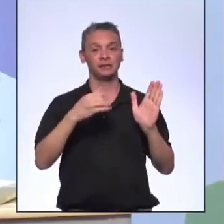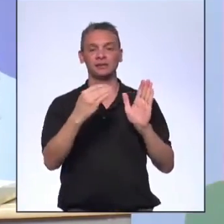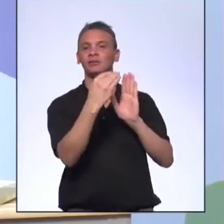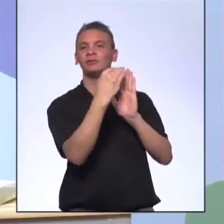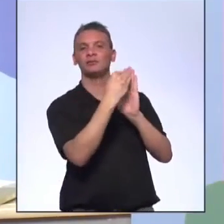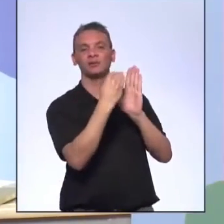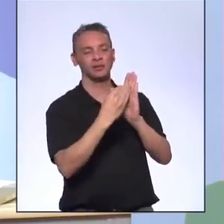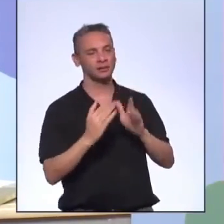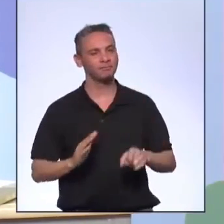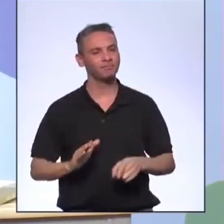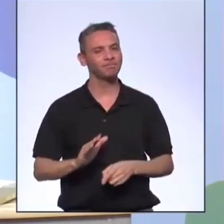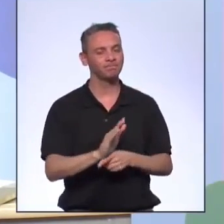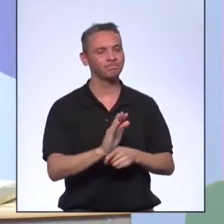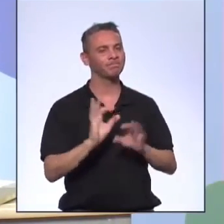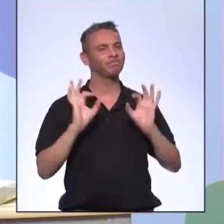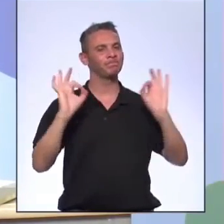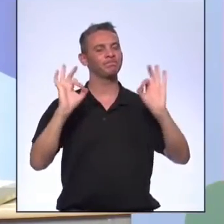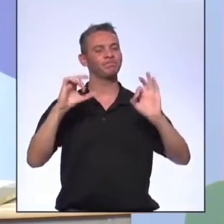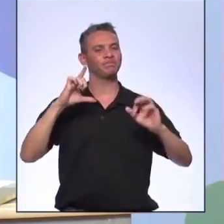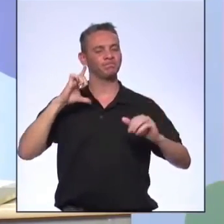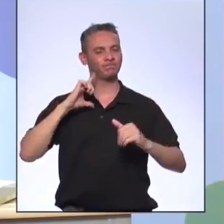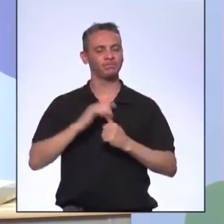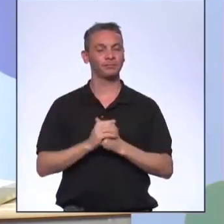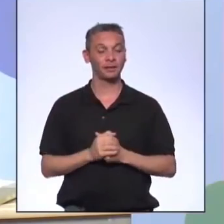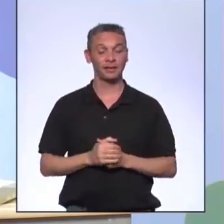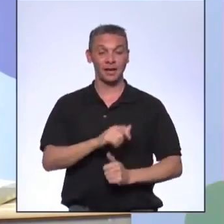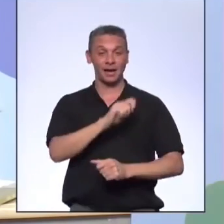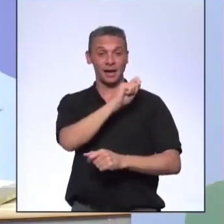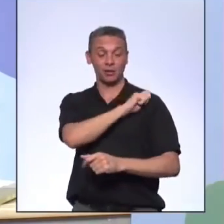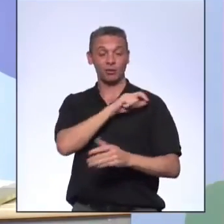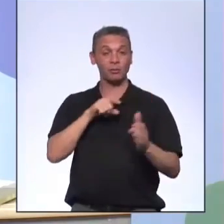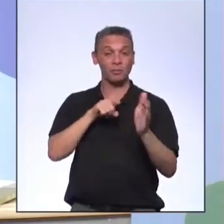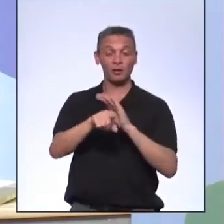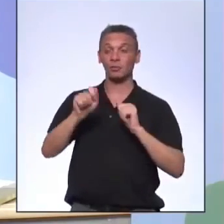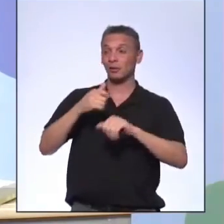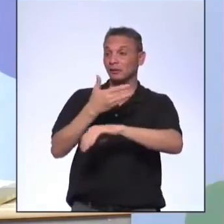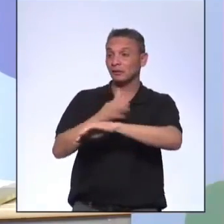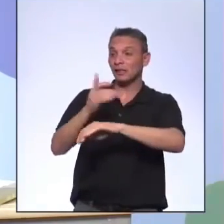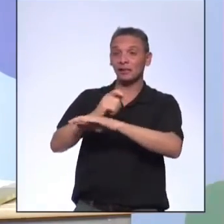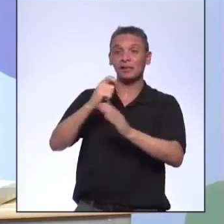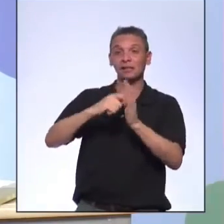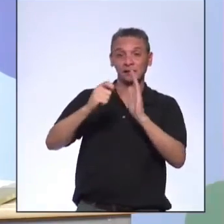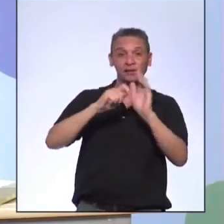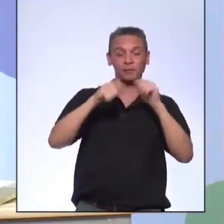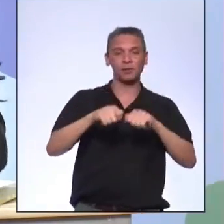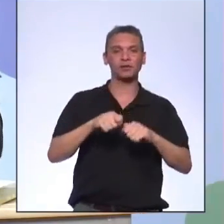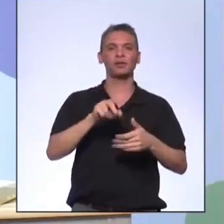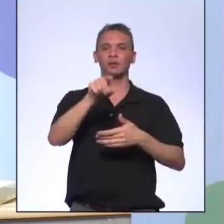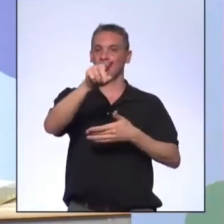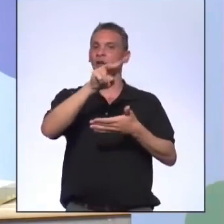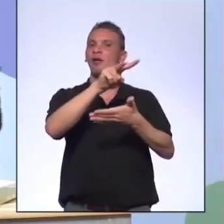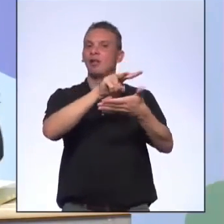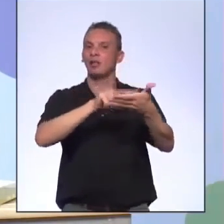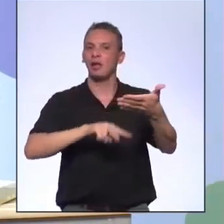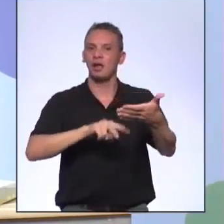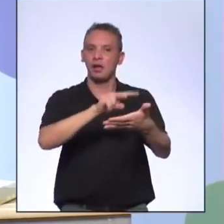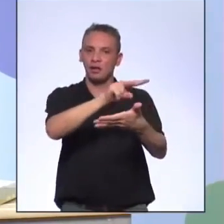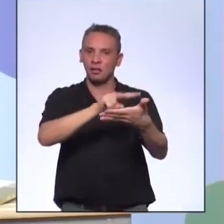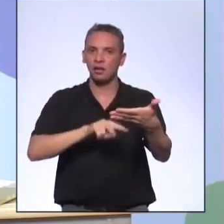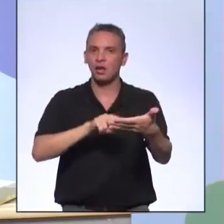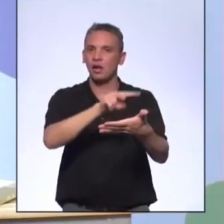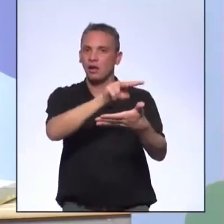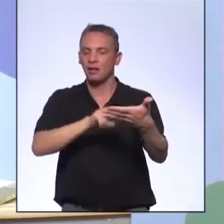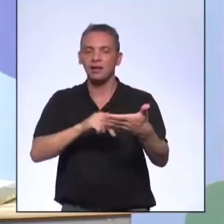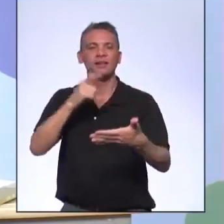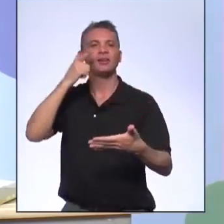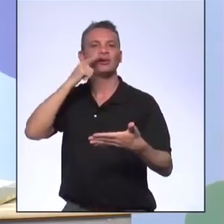uma diferença. Os alunos sempre perguntam para mim, professora, tem uma forma de treinar a escrita? Lendo. Quanto mais você ler, melhor será a sua